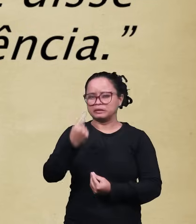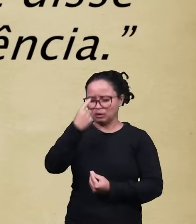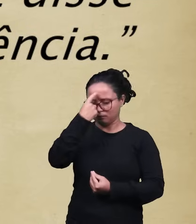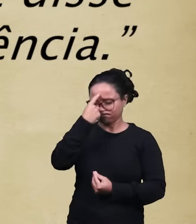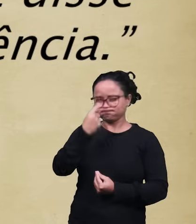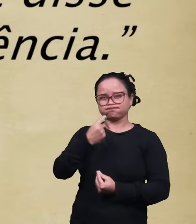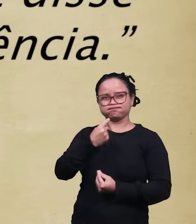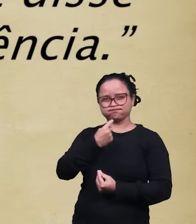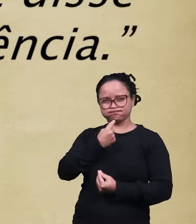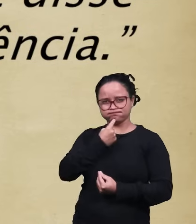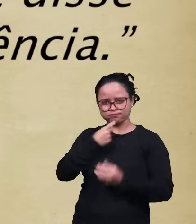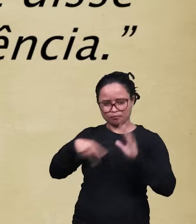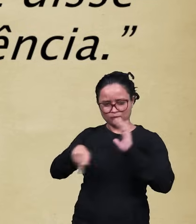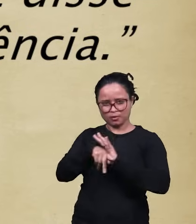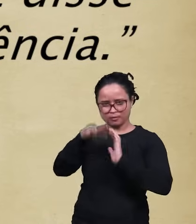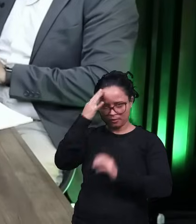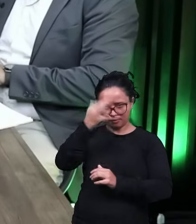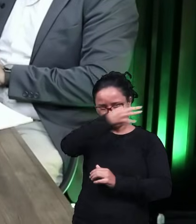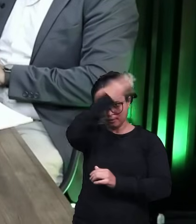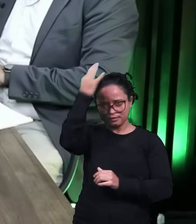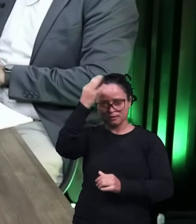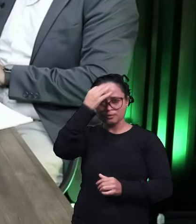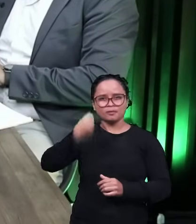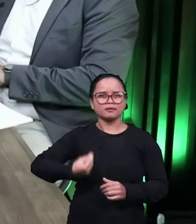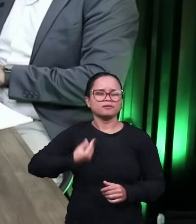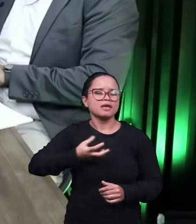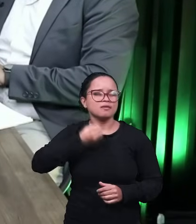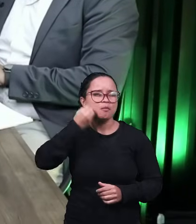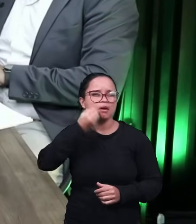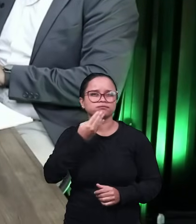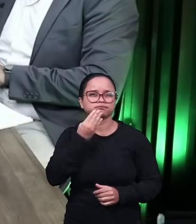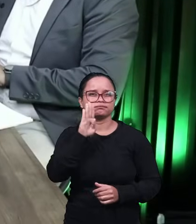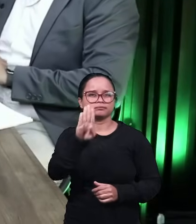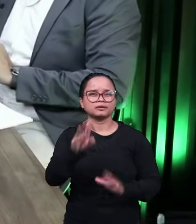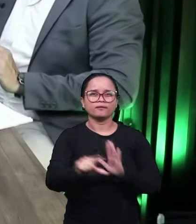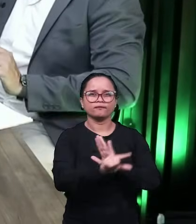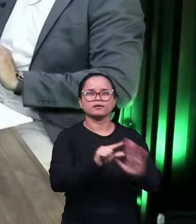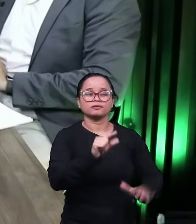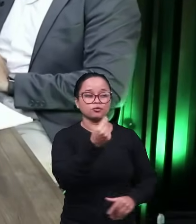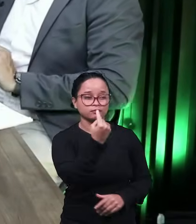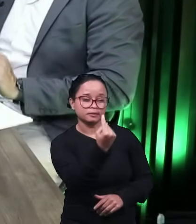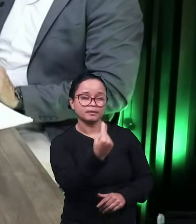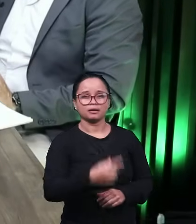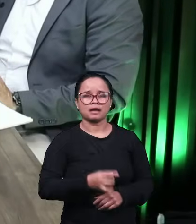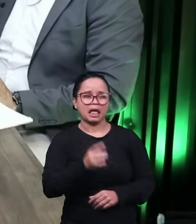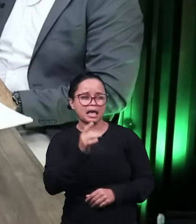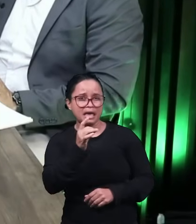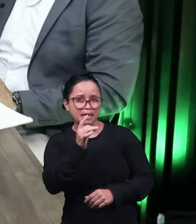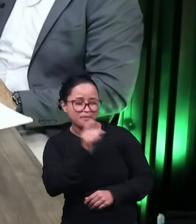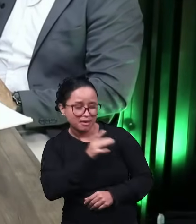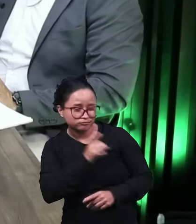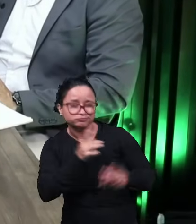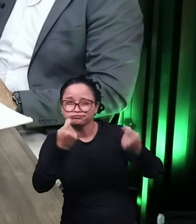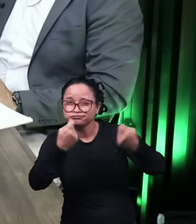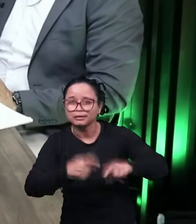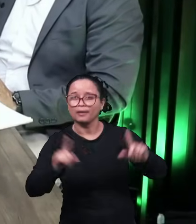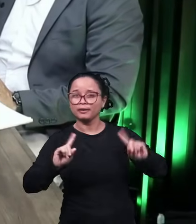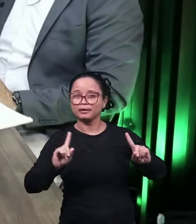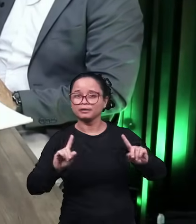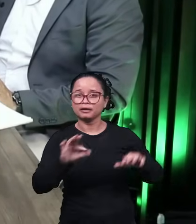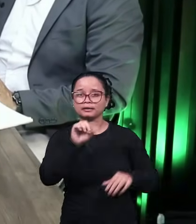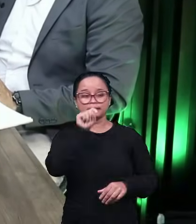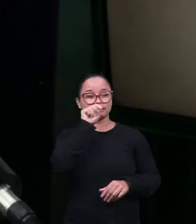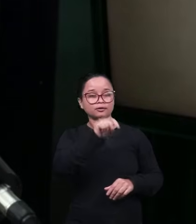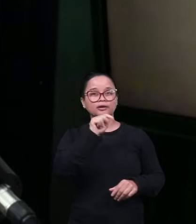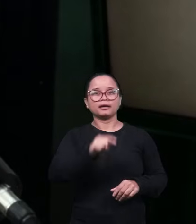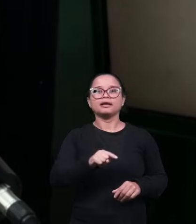espiritual para viver aquela promessa. Versículo 1, o Senhor diz assim: não temas. Abrão ele